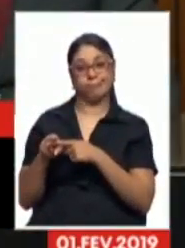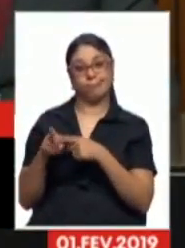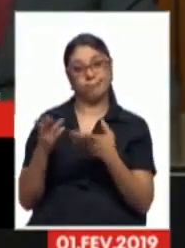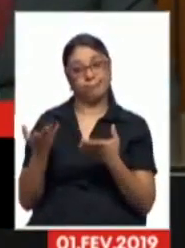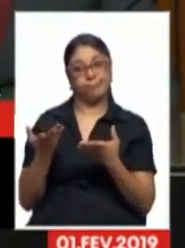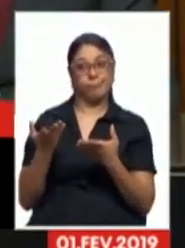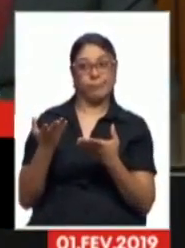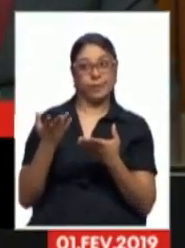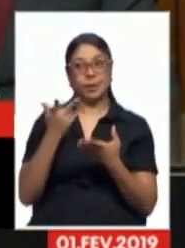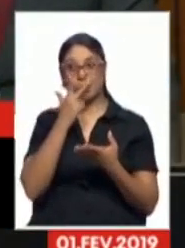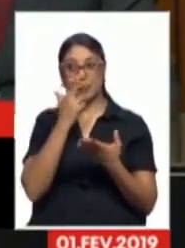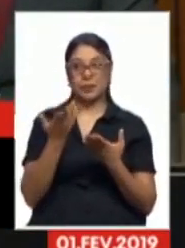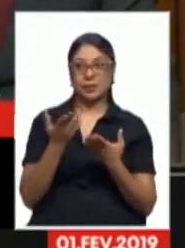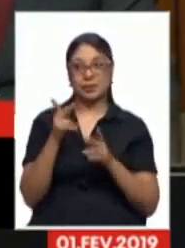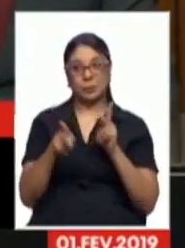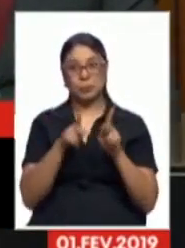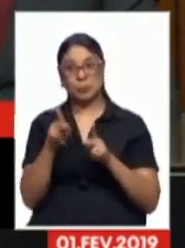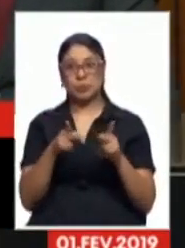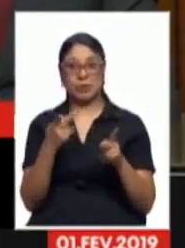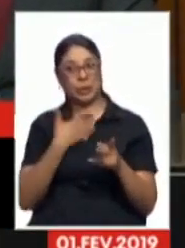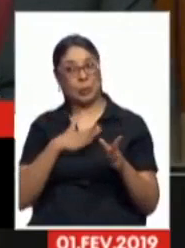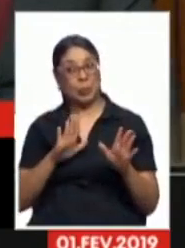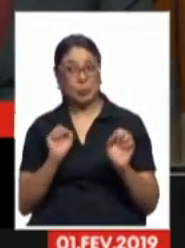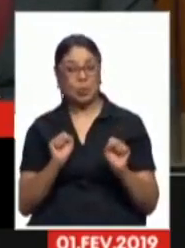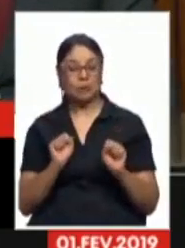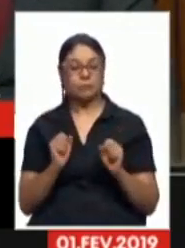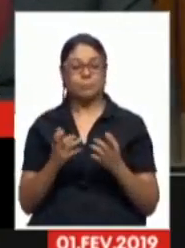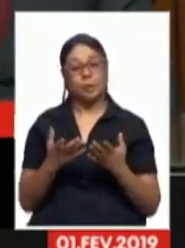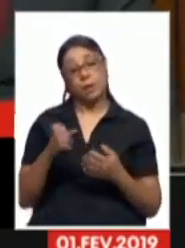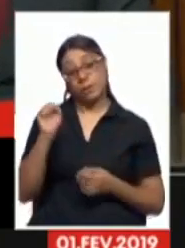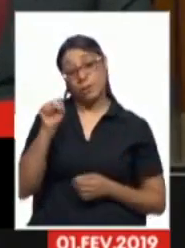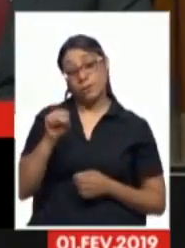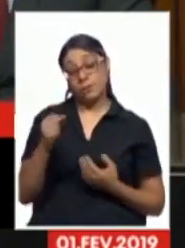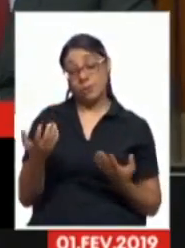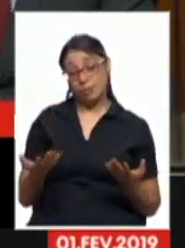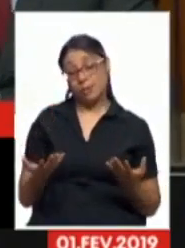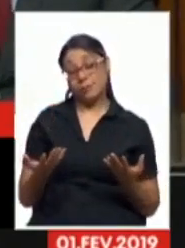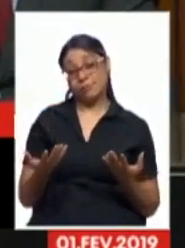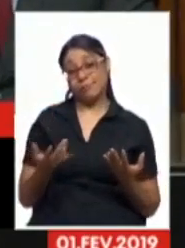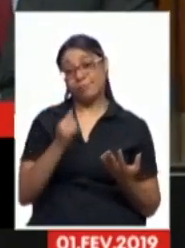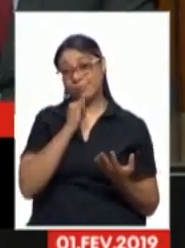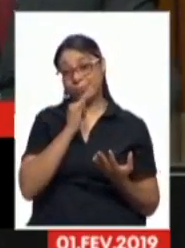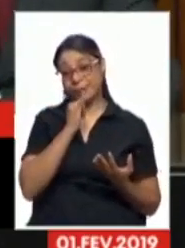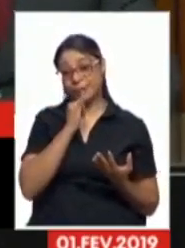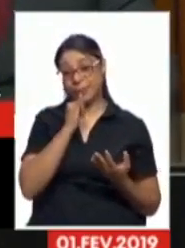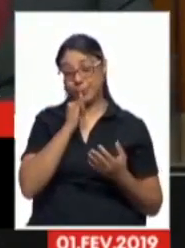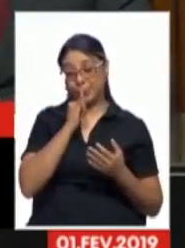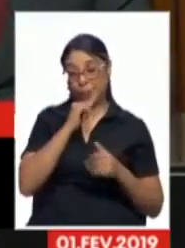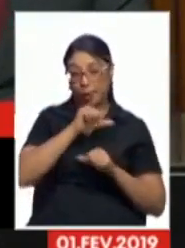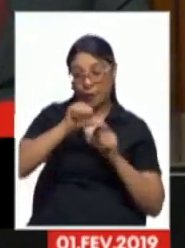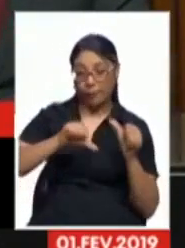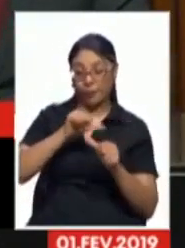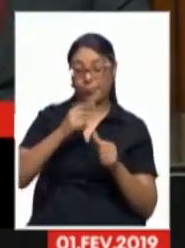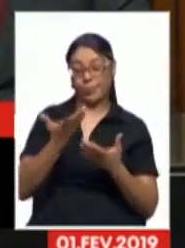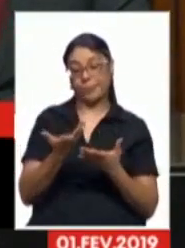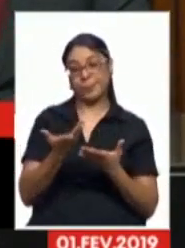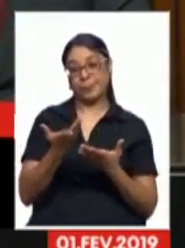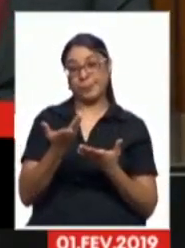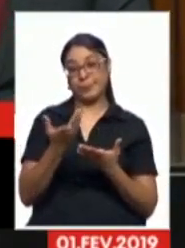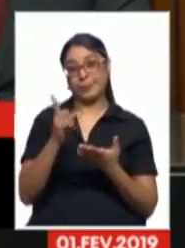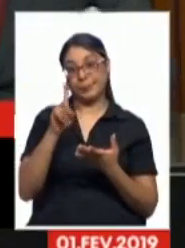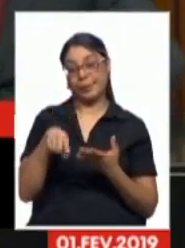certa impopularidade, a gente pode esperar isso? Com certeza, por exemplo, a questão da reforma da Previdência, né, que é um debate